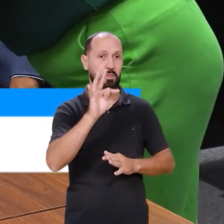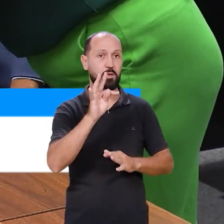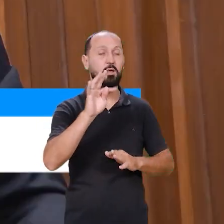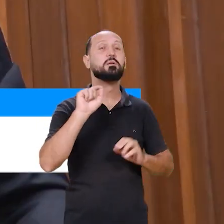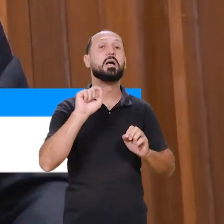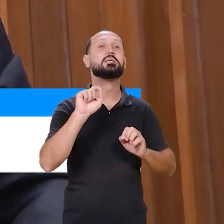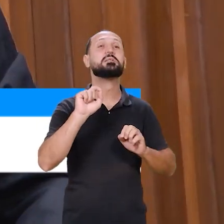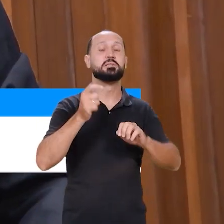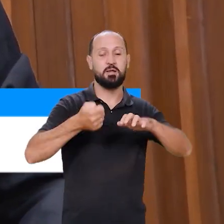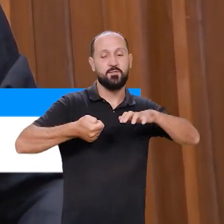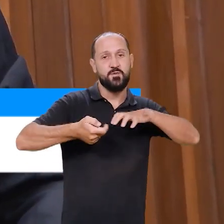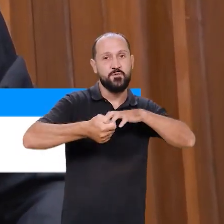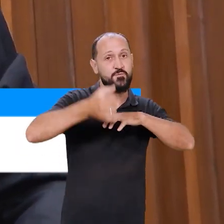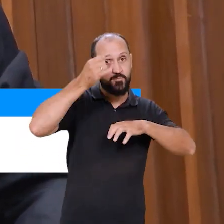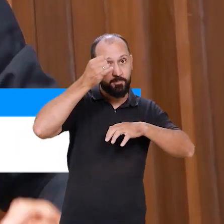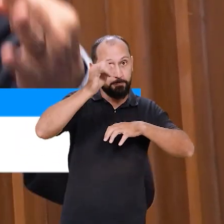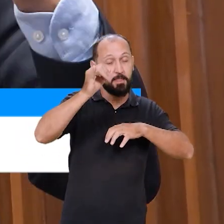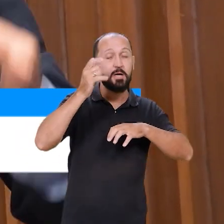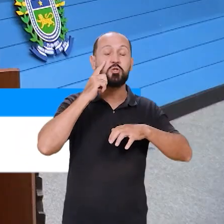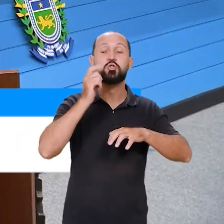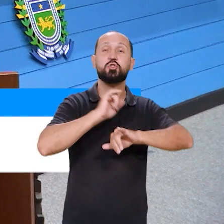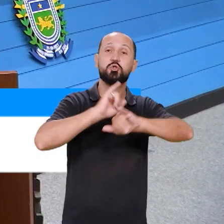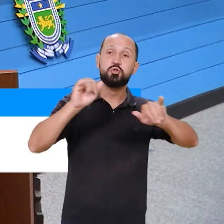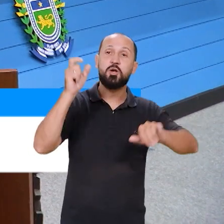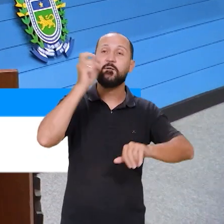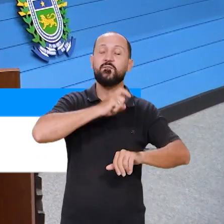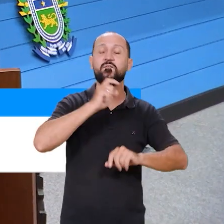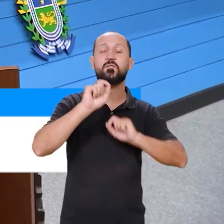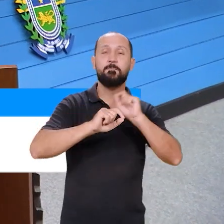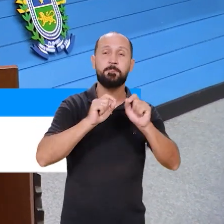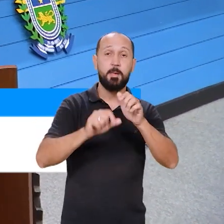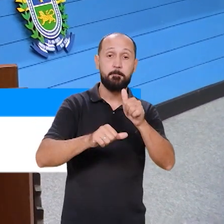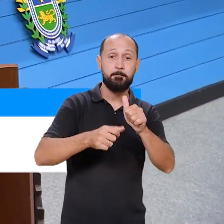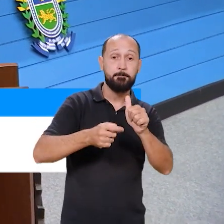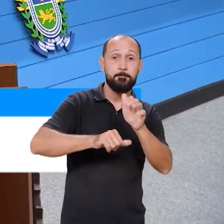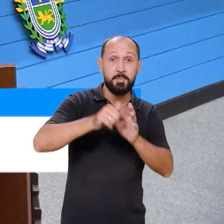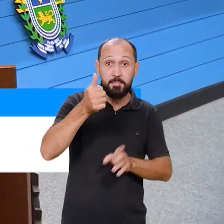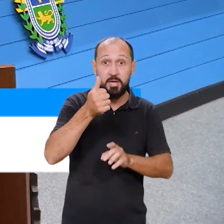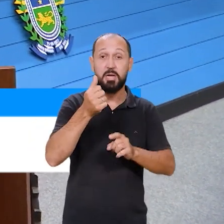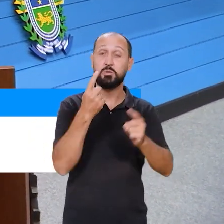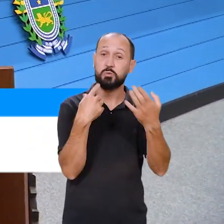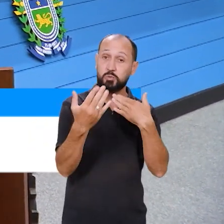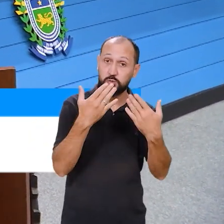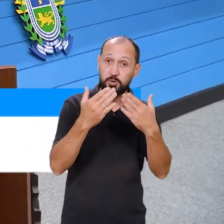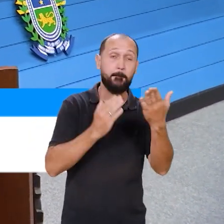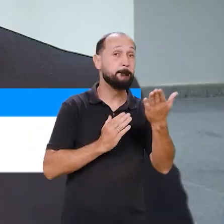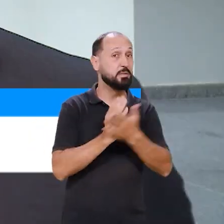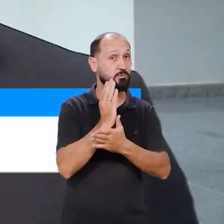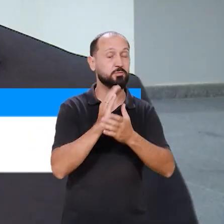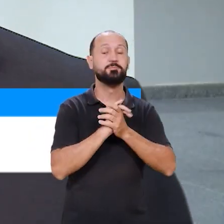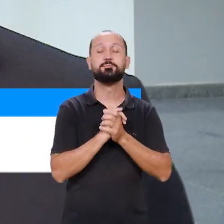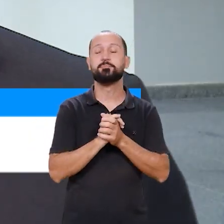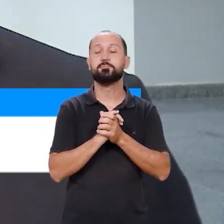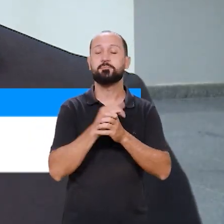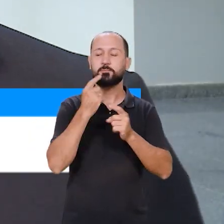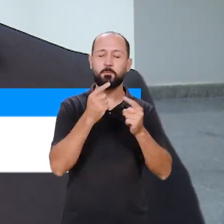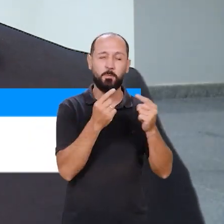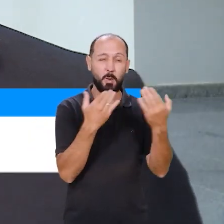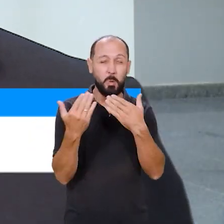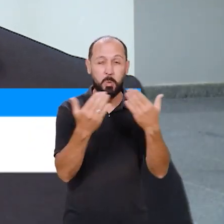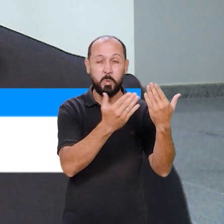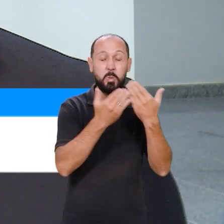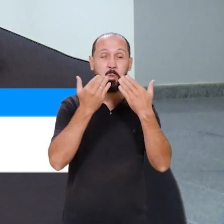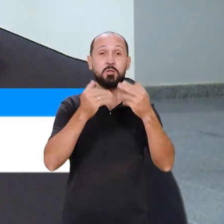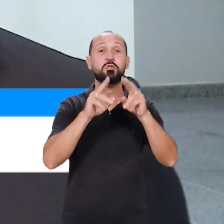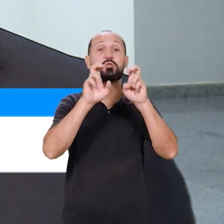fake news, a divulgação de notícias falsas, foi aprovado em primeira discussão pelos deputados estaduais. Após intenso